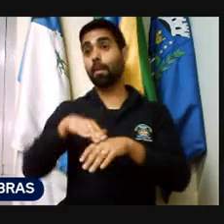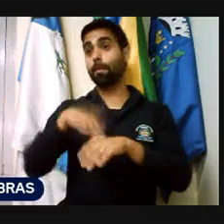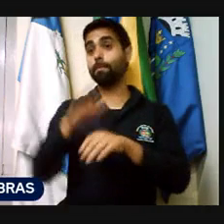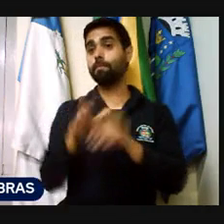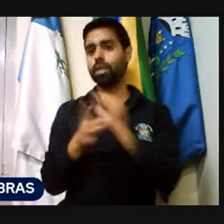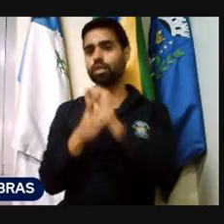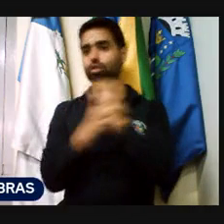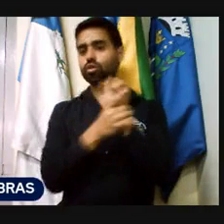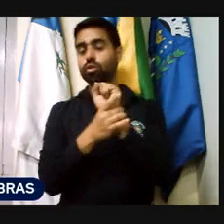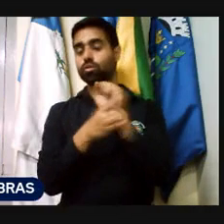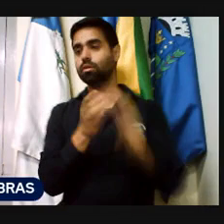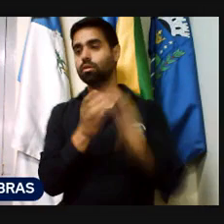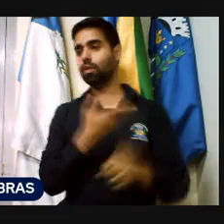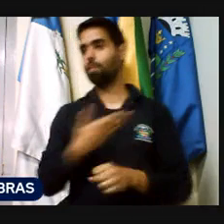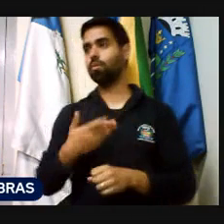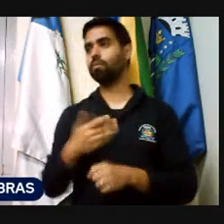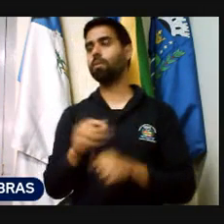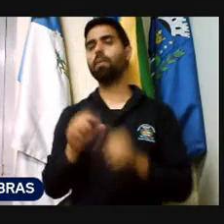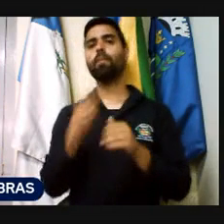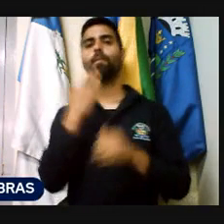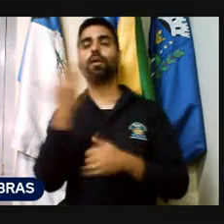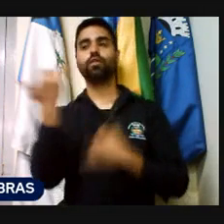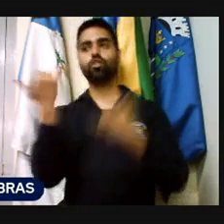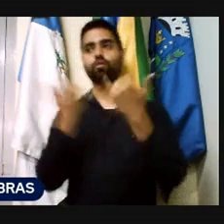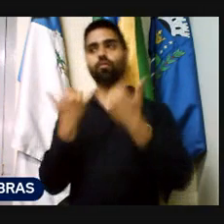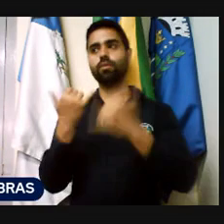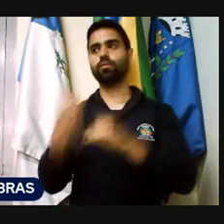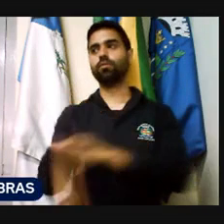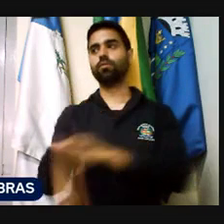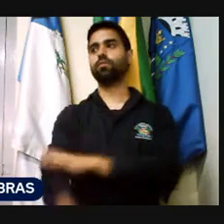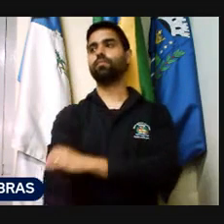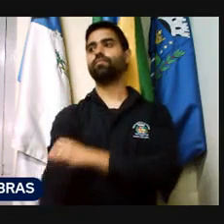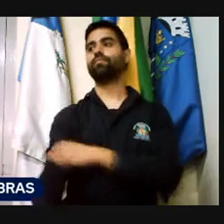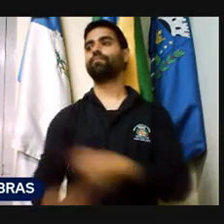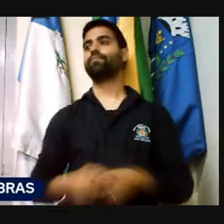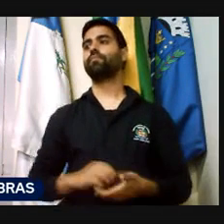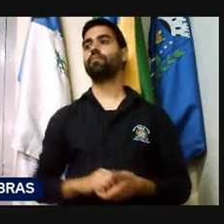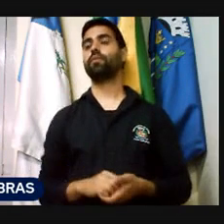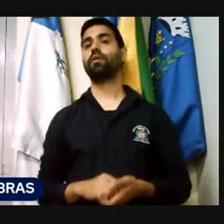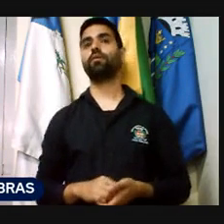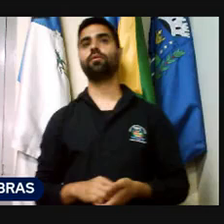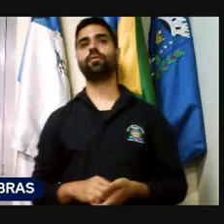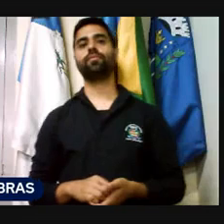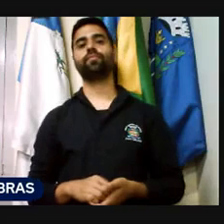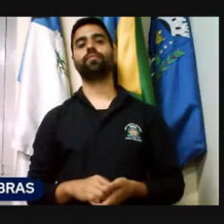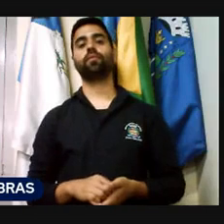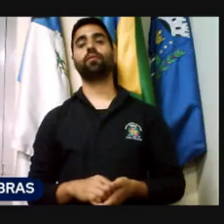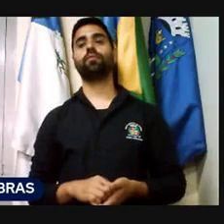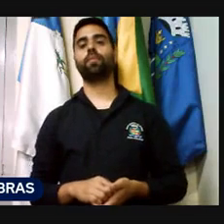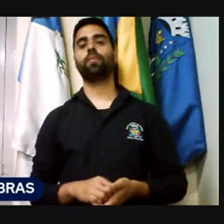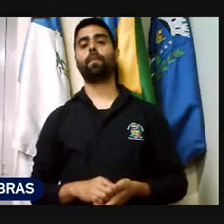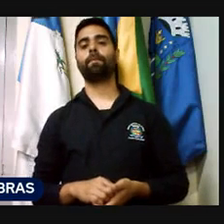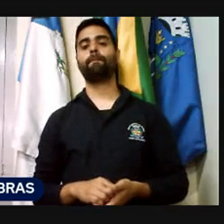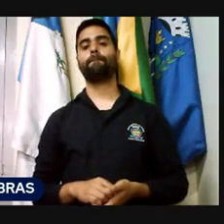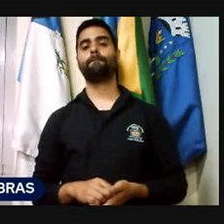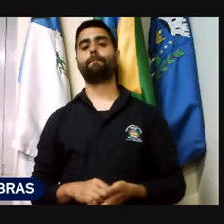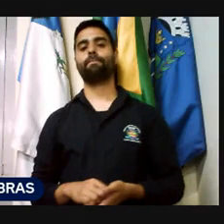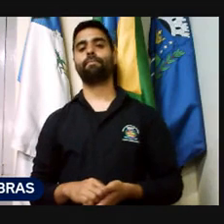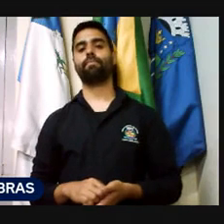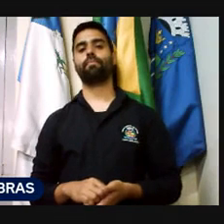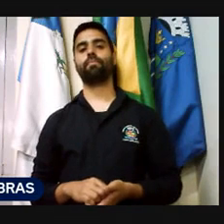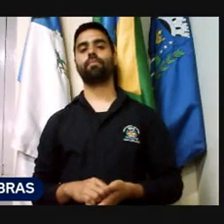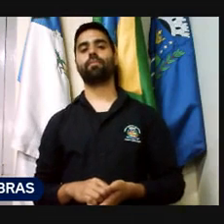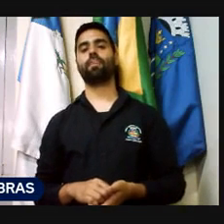em nosso município, solicitamos as informações acima mencionadas. Desta forma, reiterando o protesto de estima e consideração, pede e